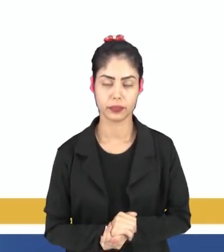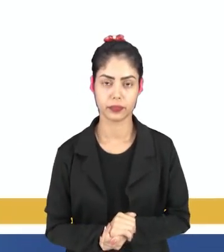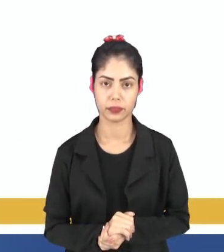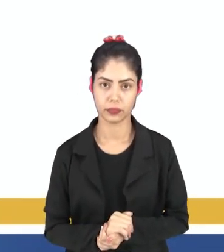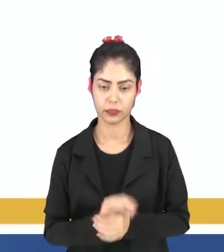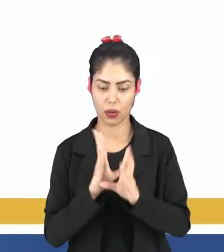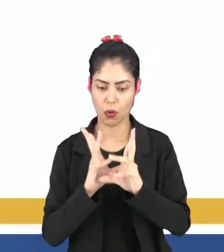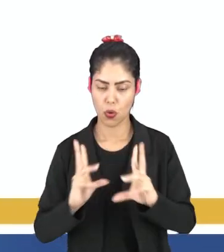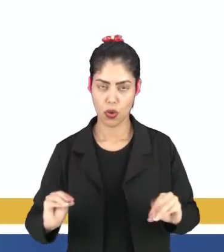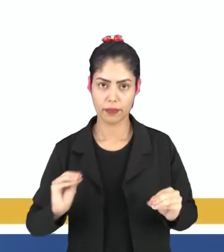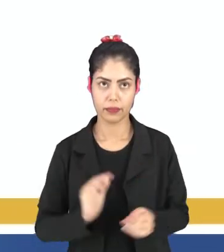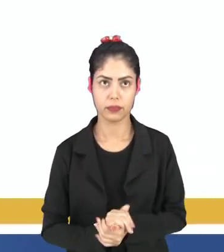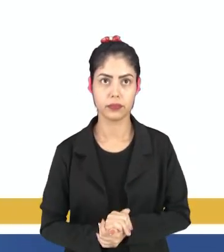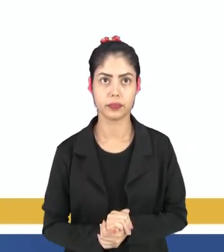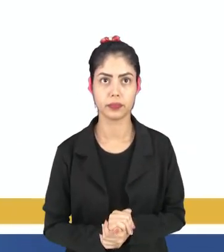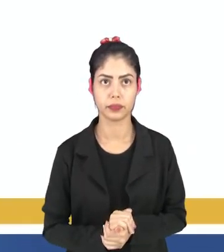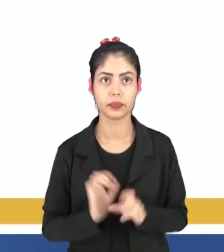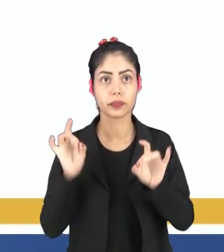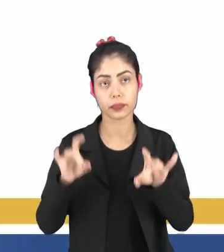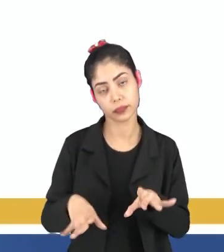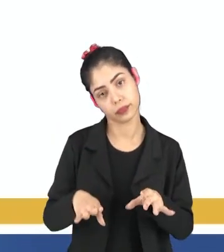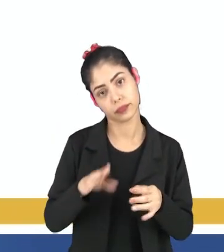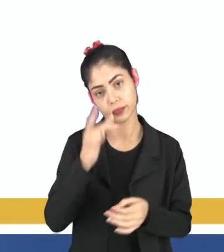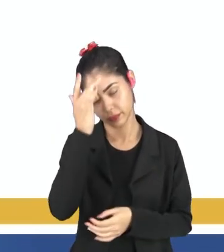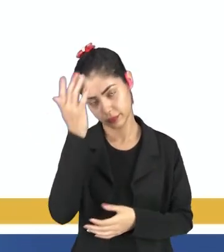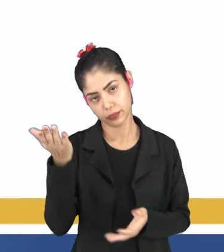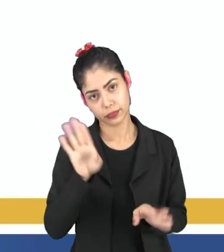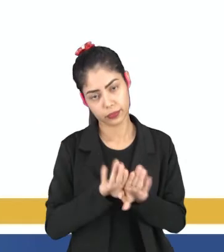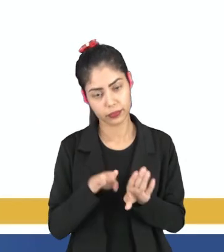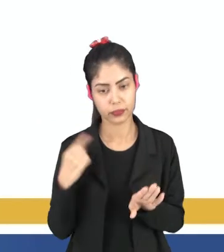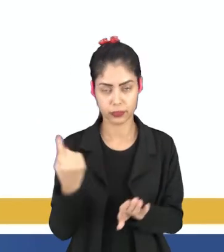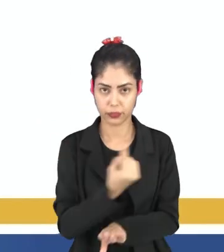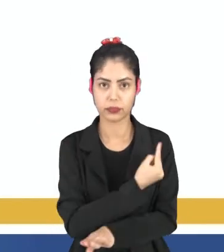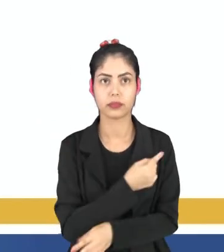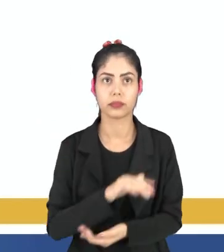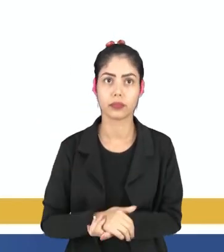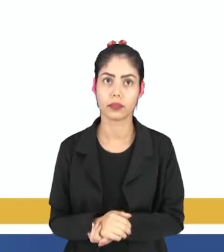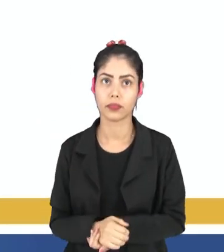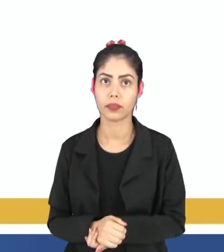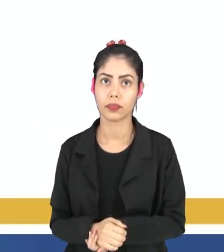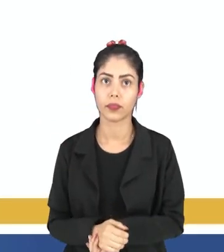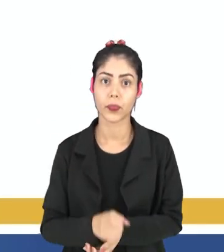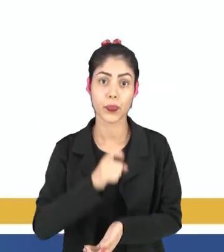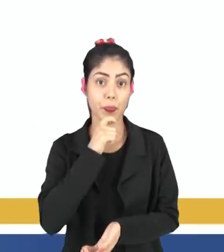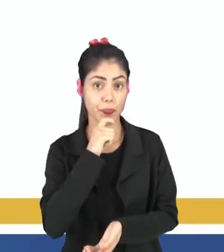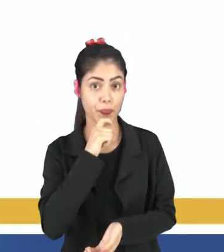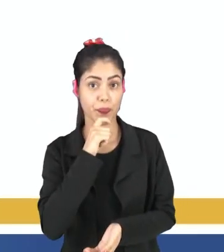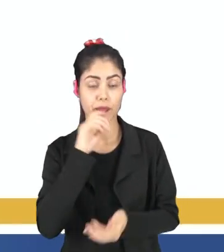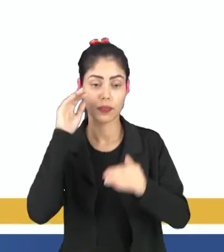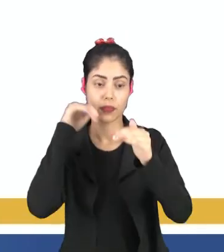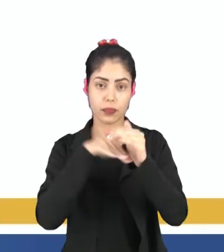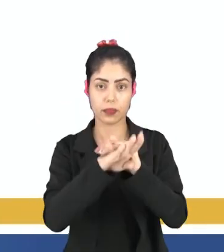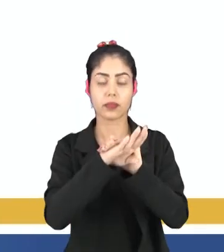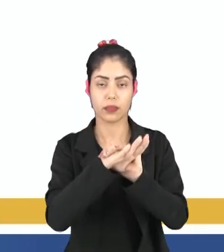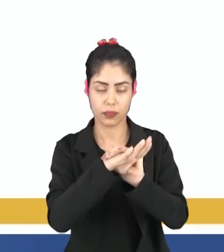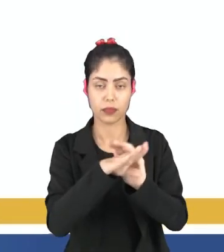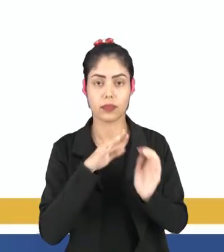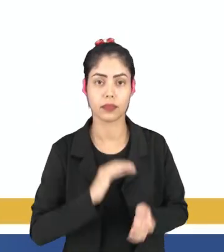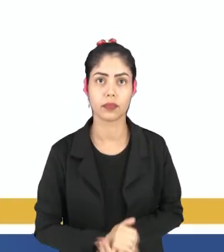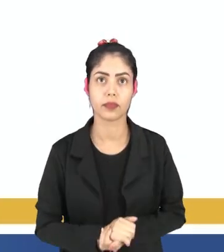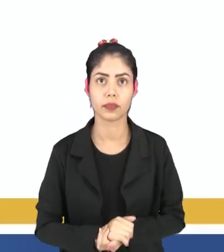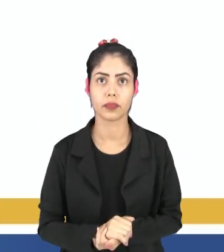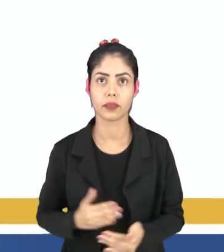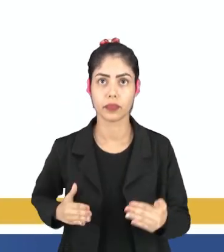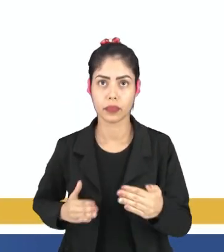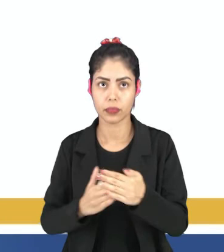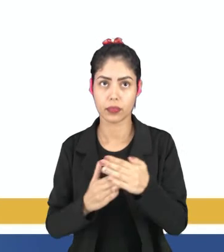decomponham aquele material. E a última, que é muito utilizada por nós, é o congelamento, né? Você congela aquele alimento e você